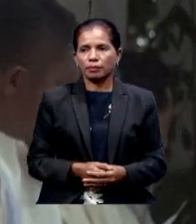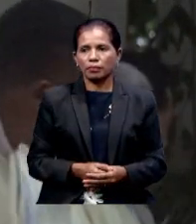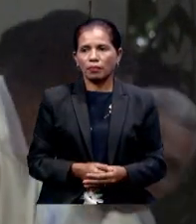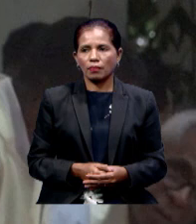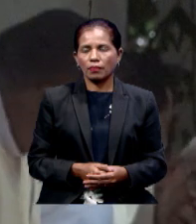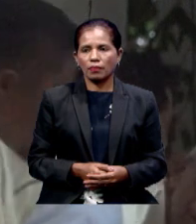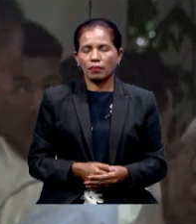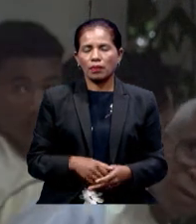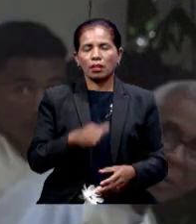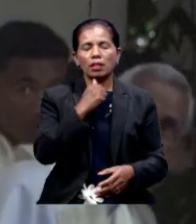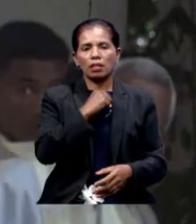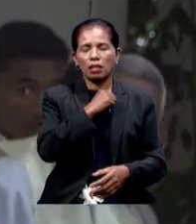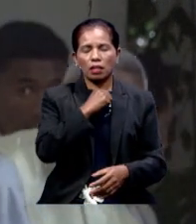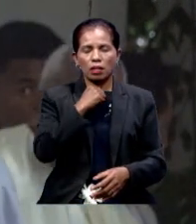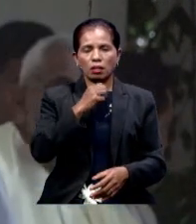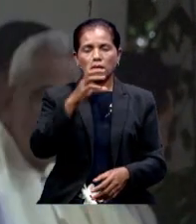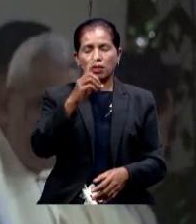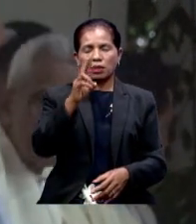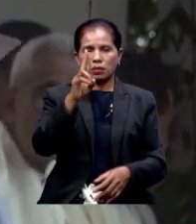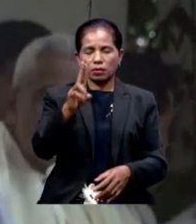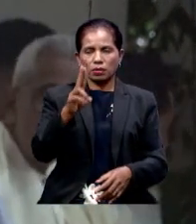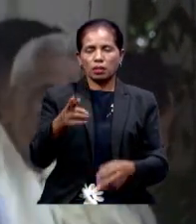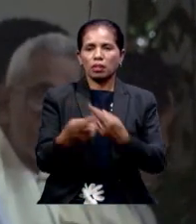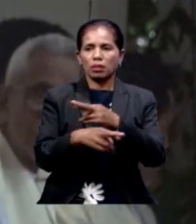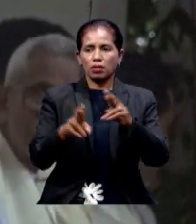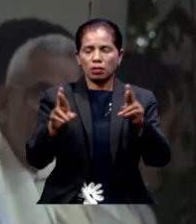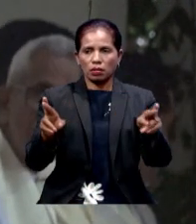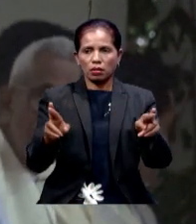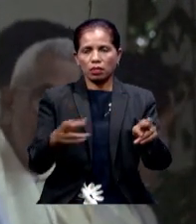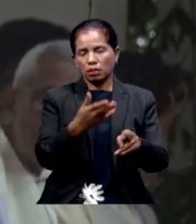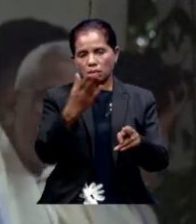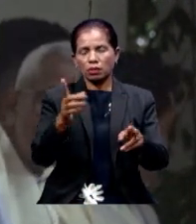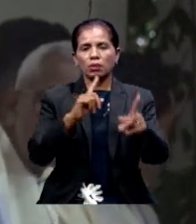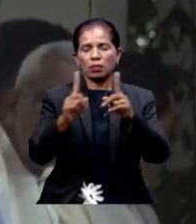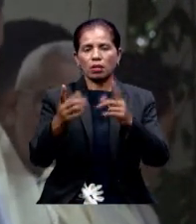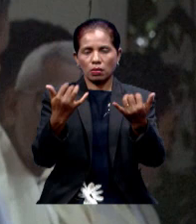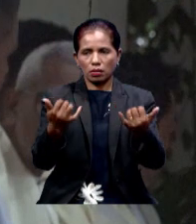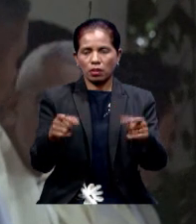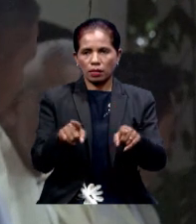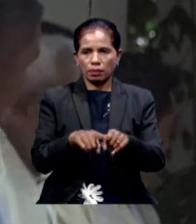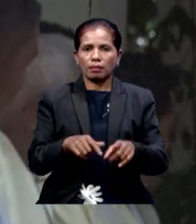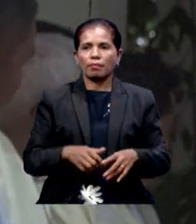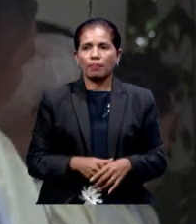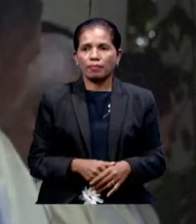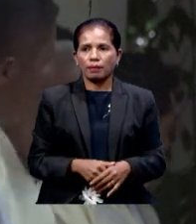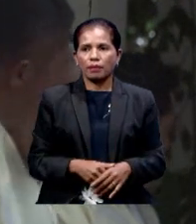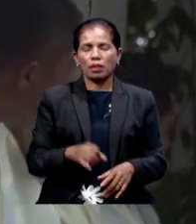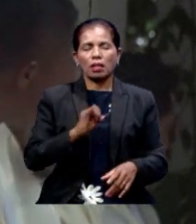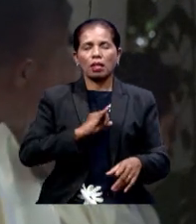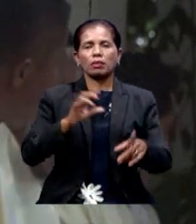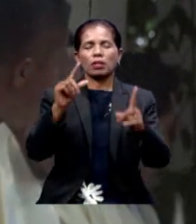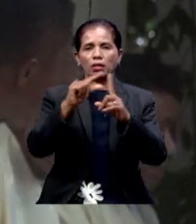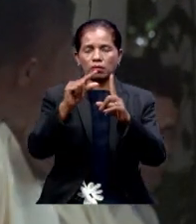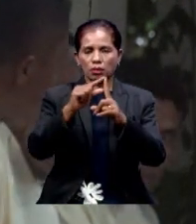Amudou. Resultado desse período português, mas que a gente bota, reflete no Dagné. Não é bem? Hau nele fua